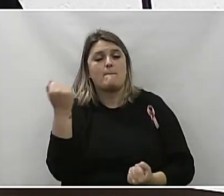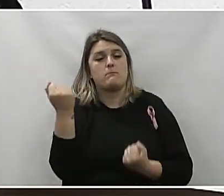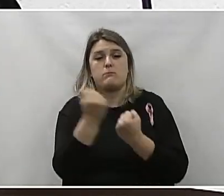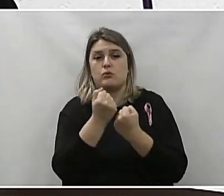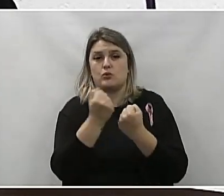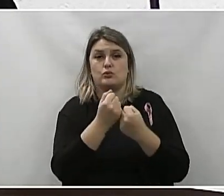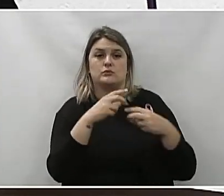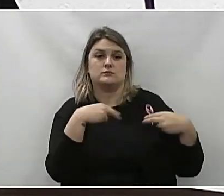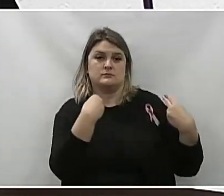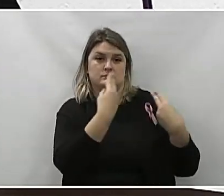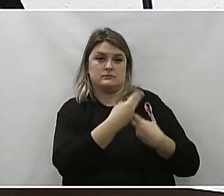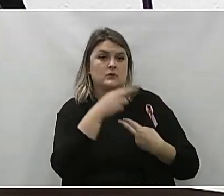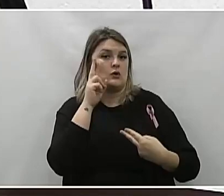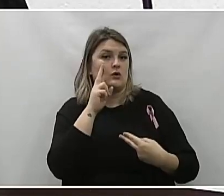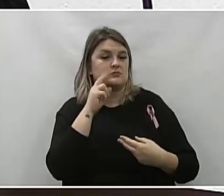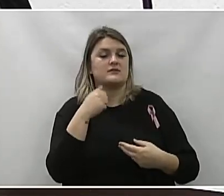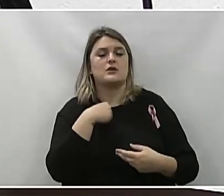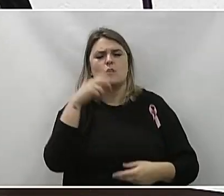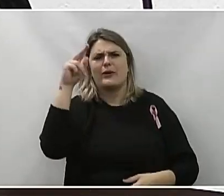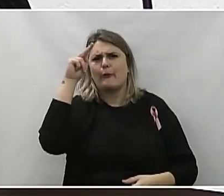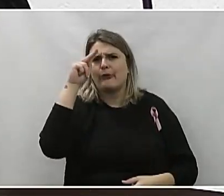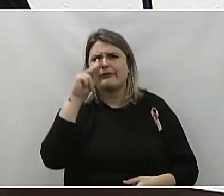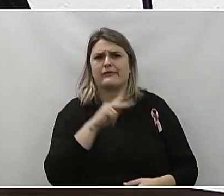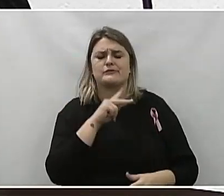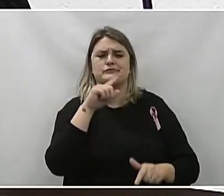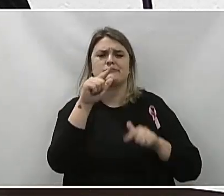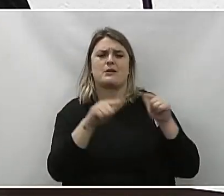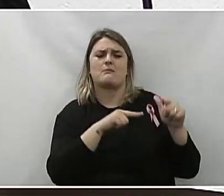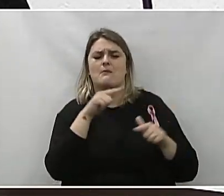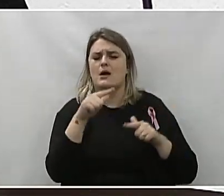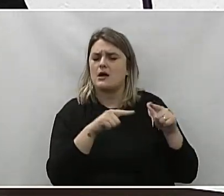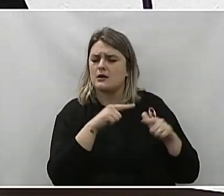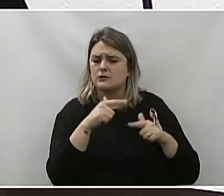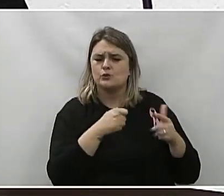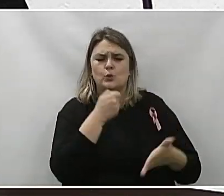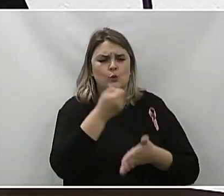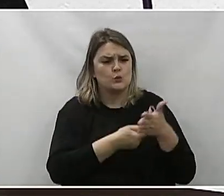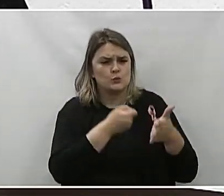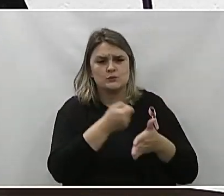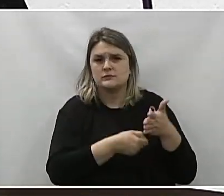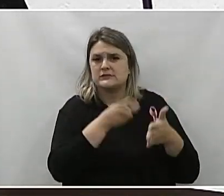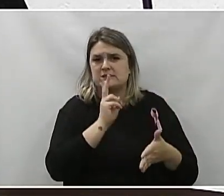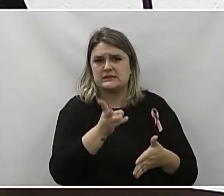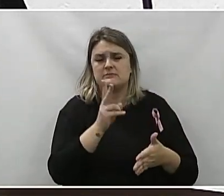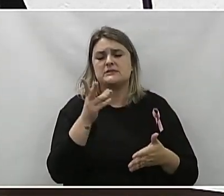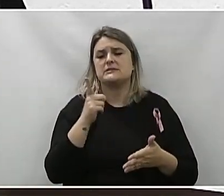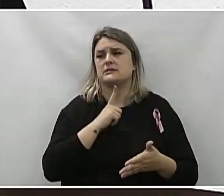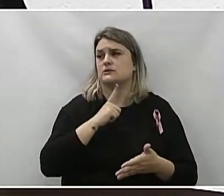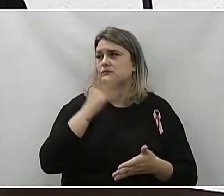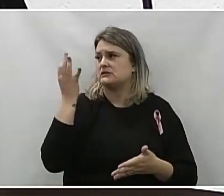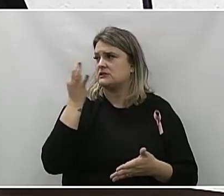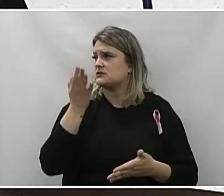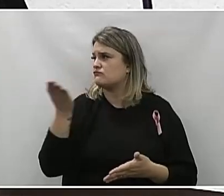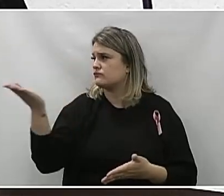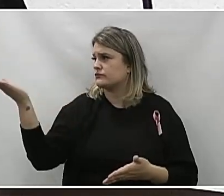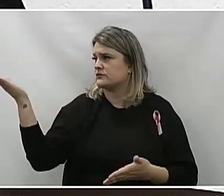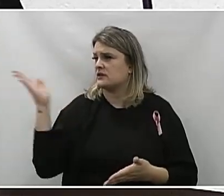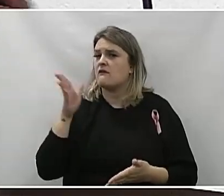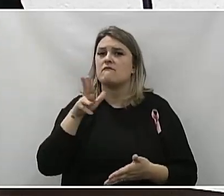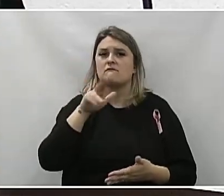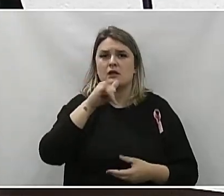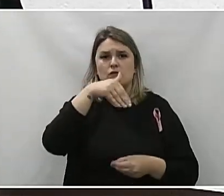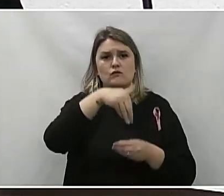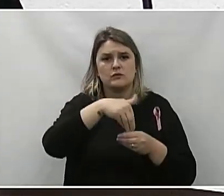todas elas o meu reconhecimento né E tenho certeza que todos vocês aí vão também estar